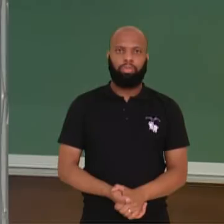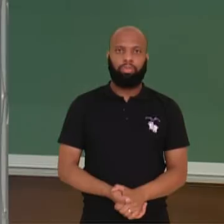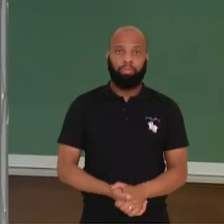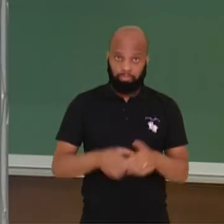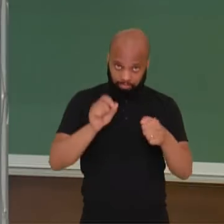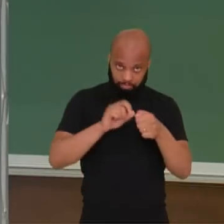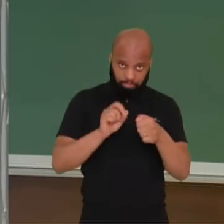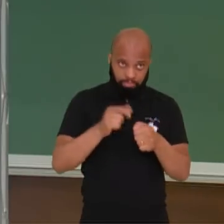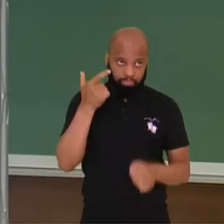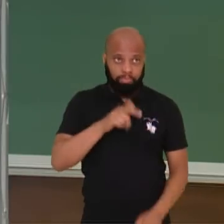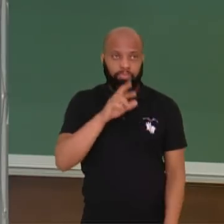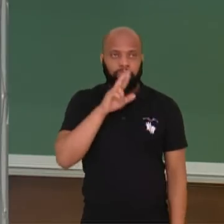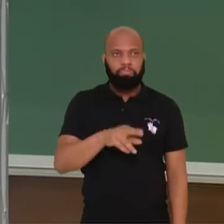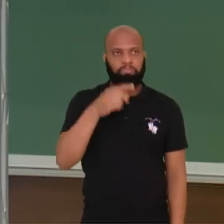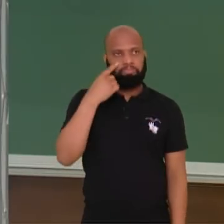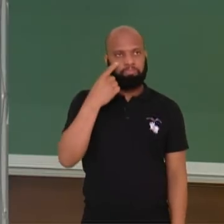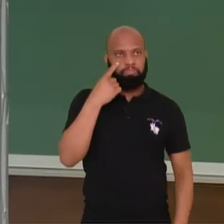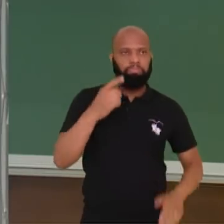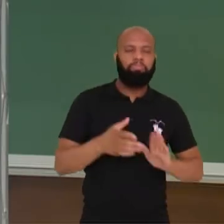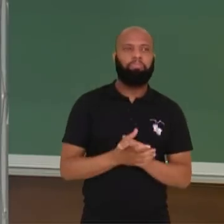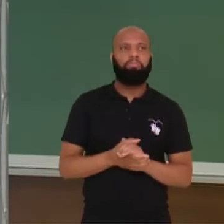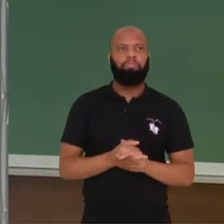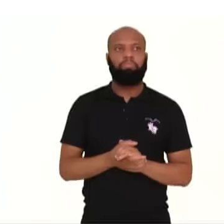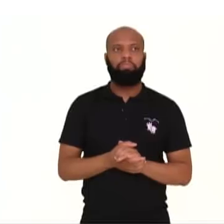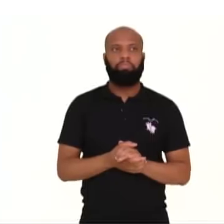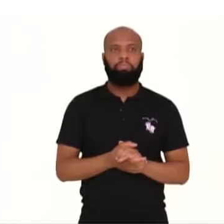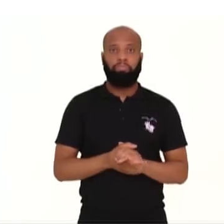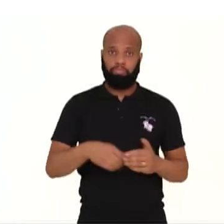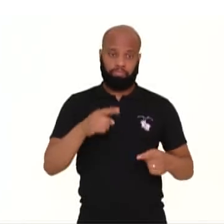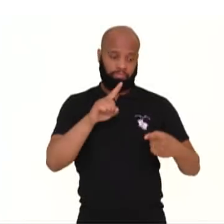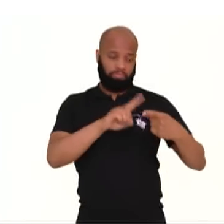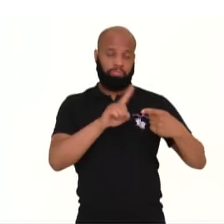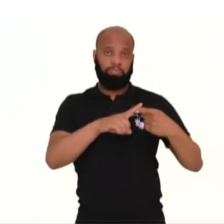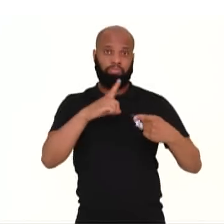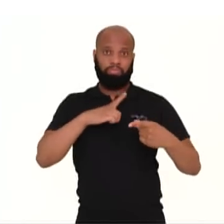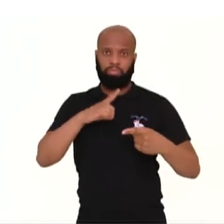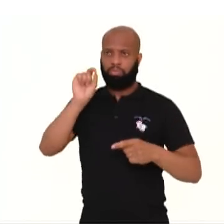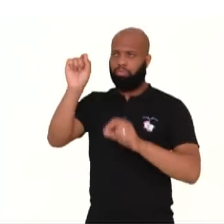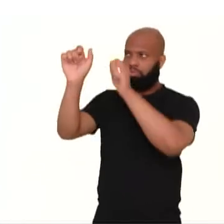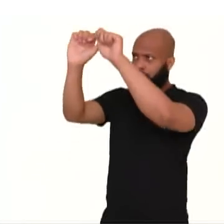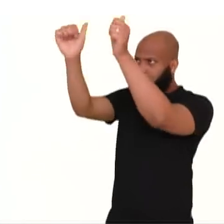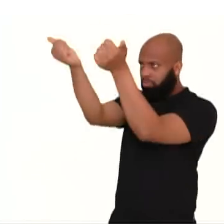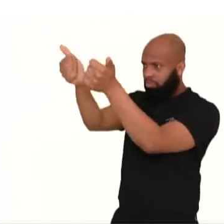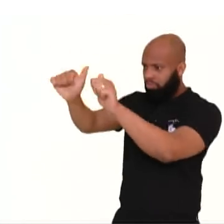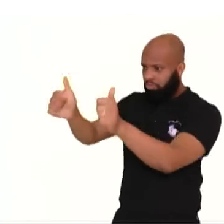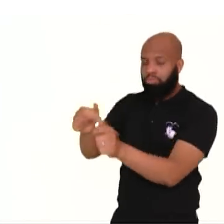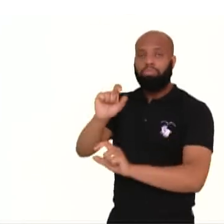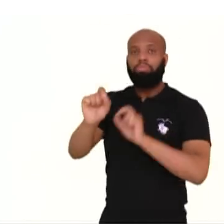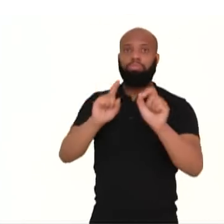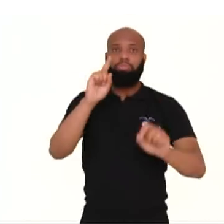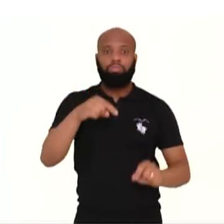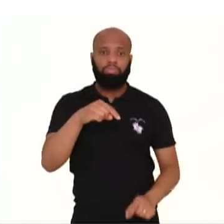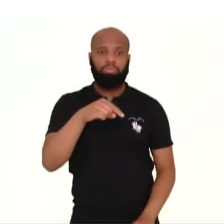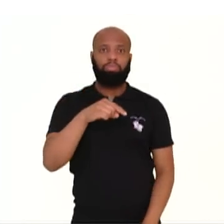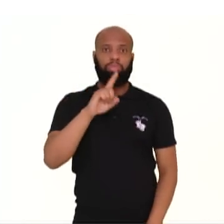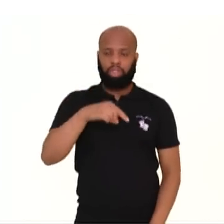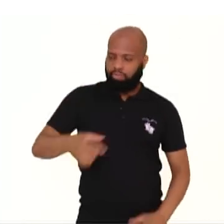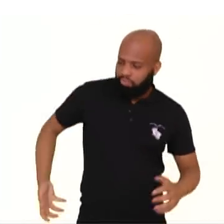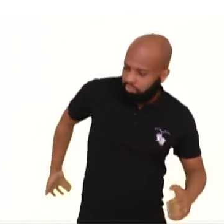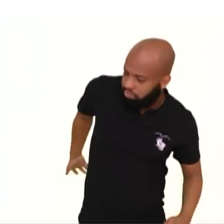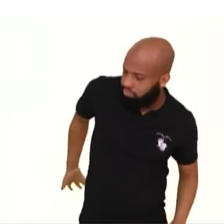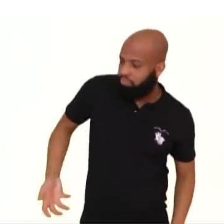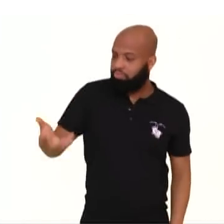Fez a atividade? Vamos às respostas. Ó. Na figura central do símbolo da educação física está representado o discóbolo,